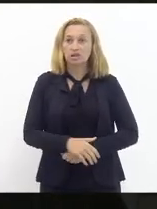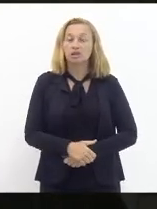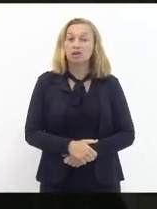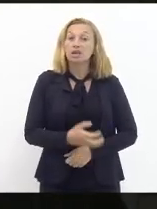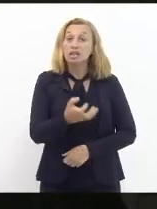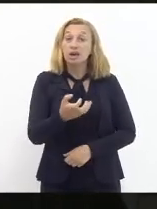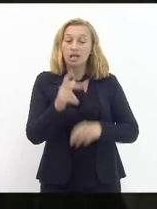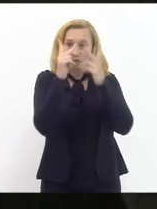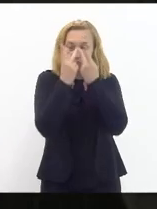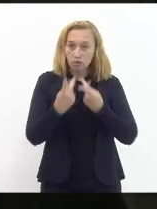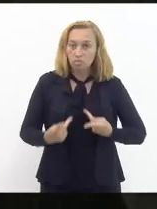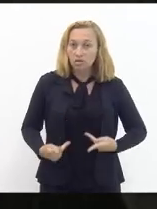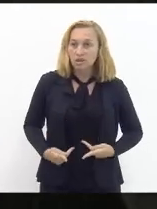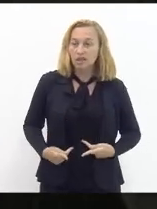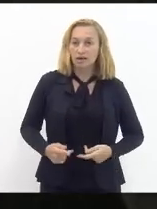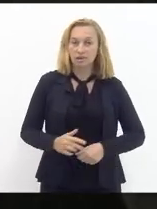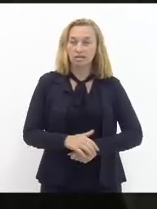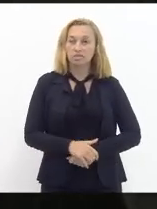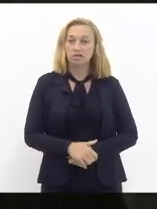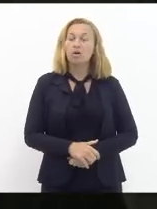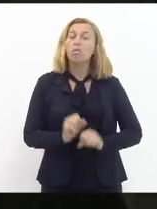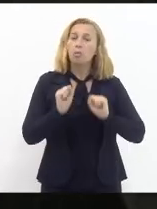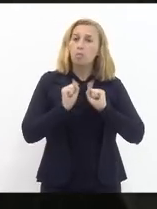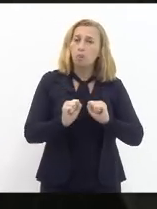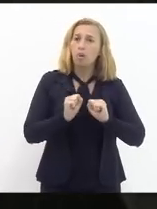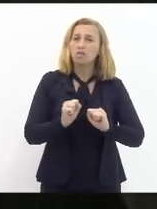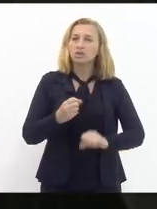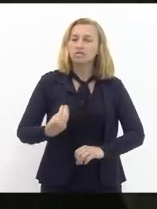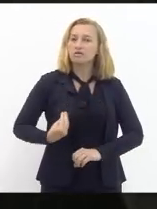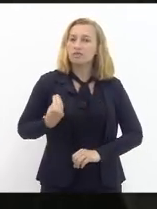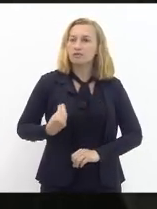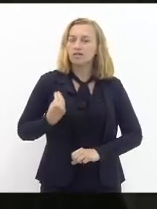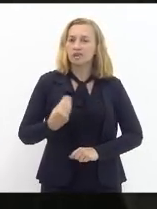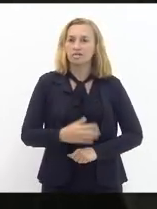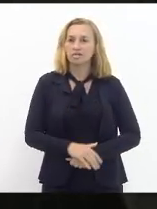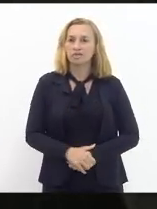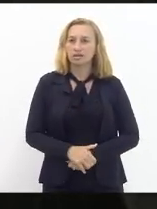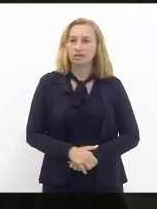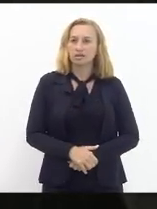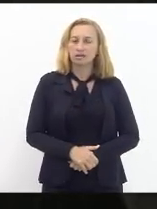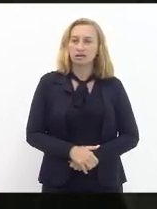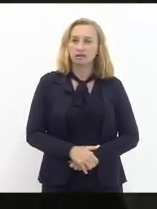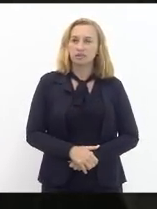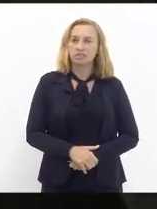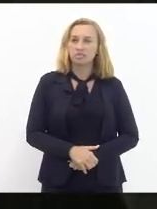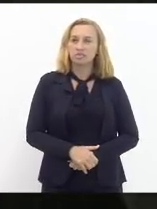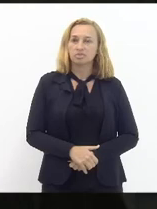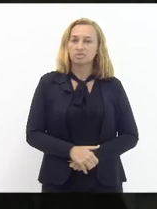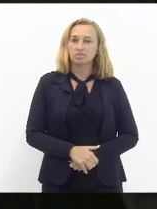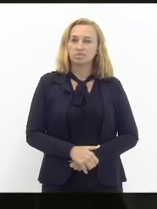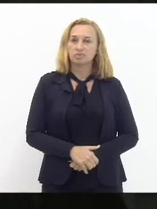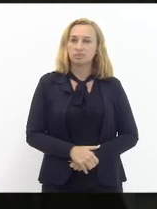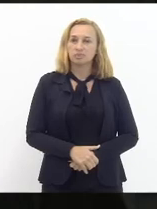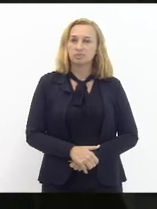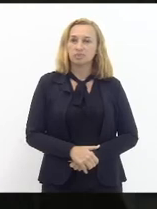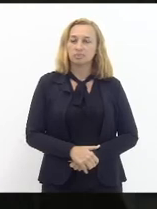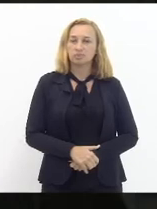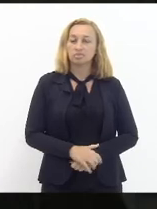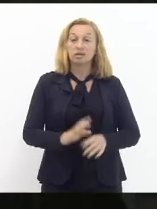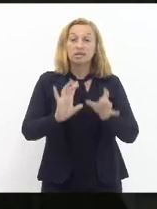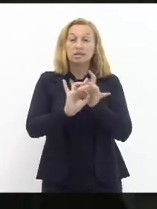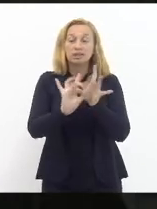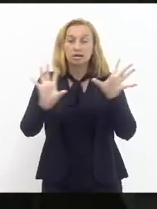a humanidade possa viver em regime